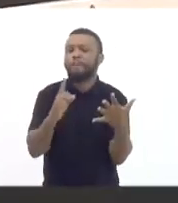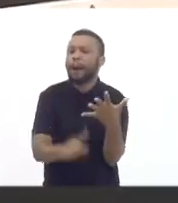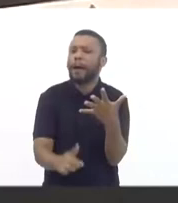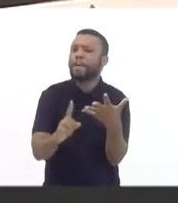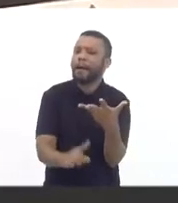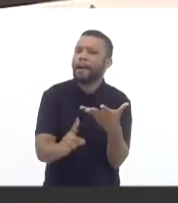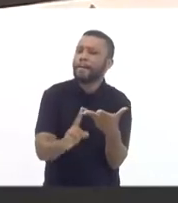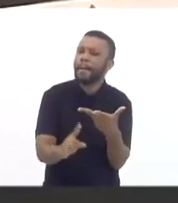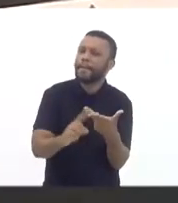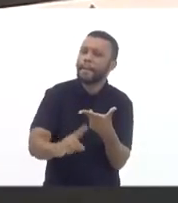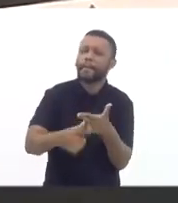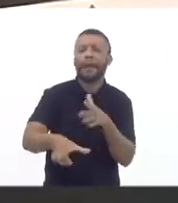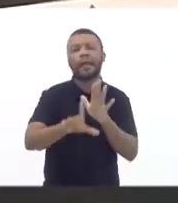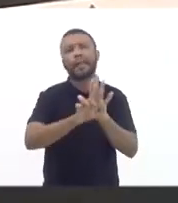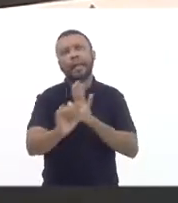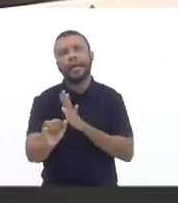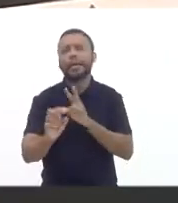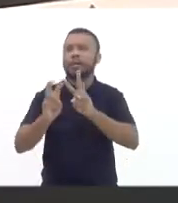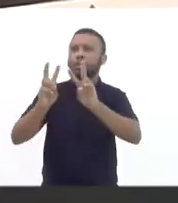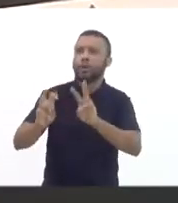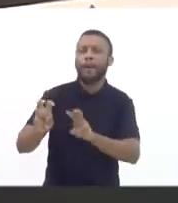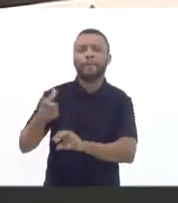leis sobre microchips. Né?